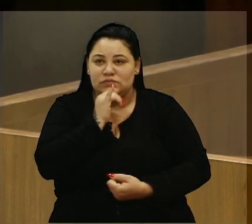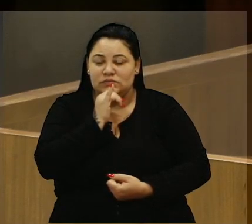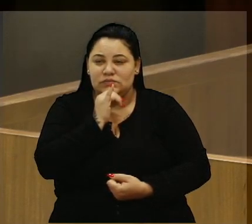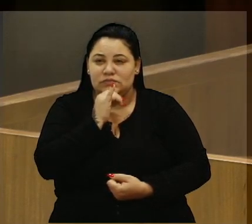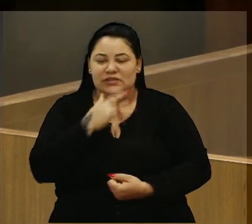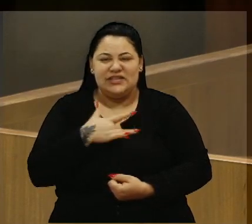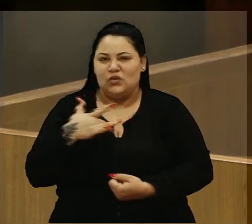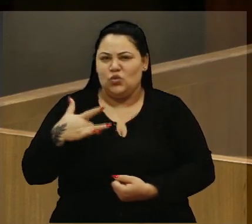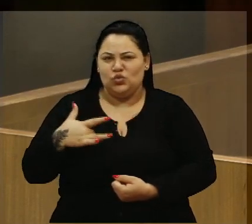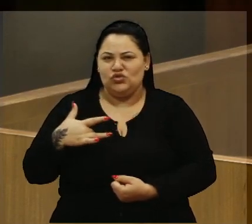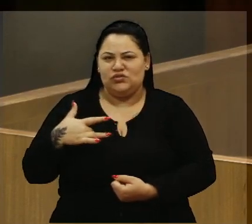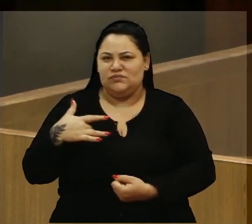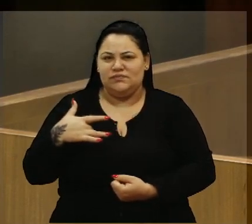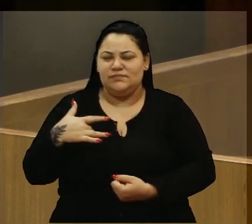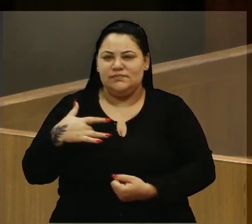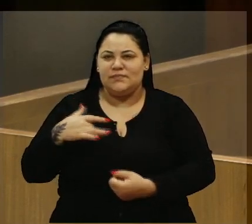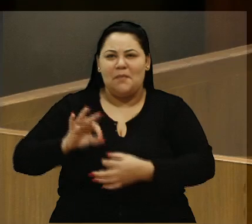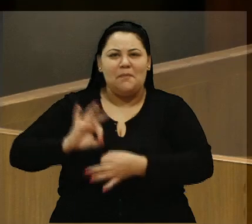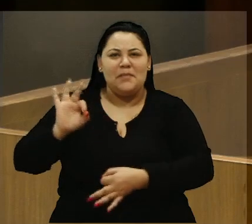também